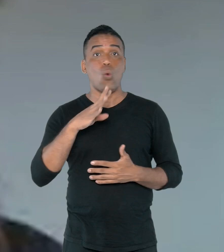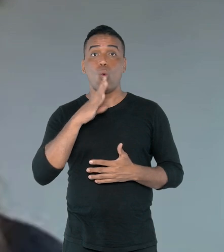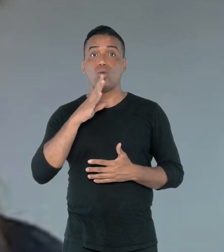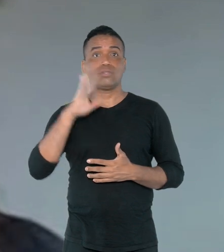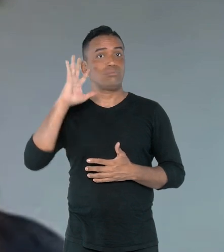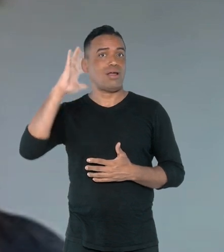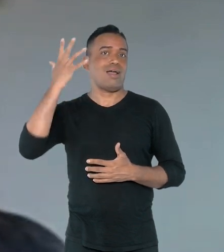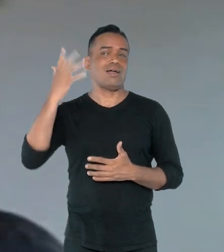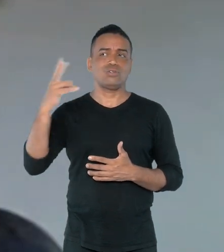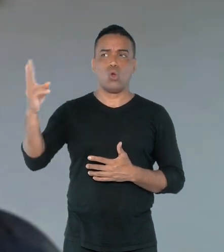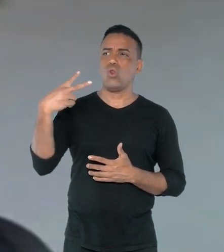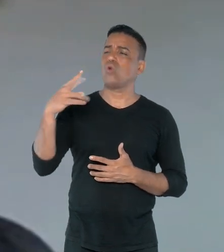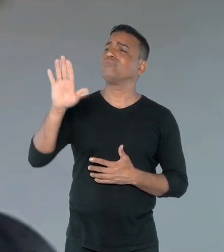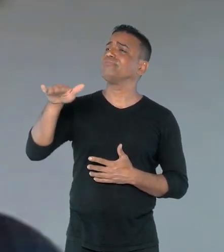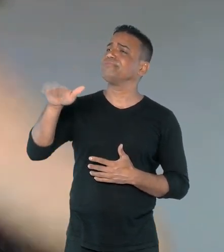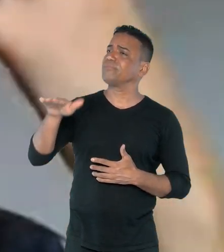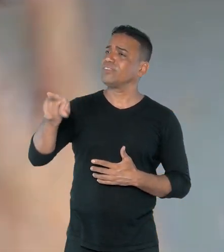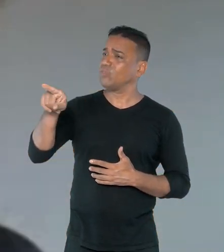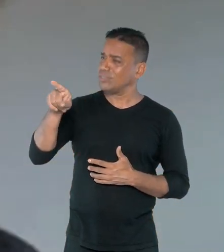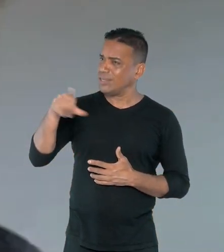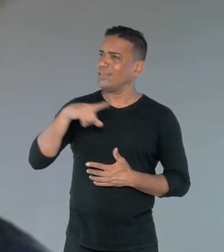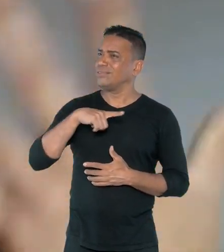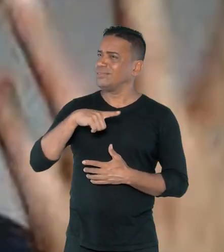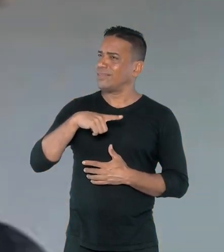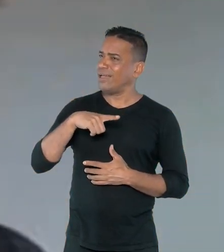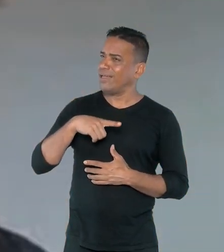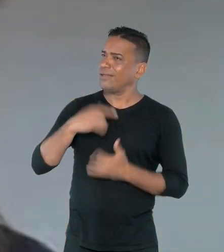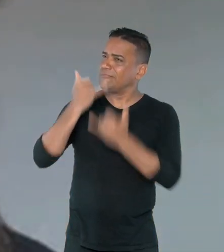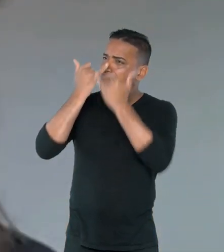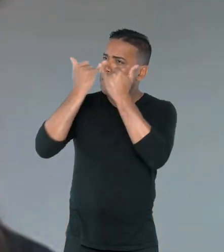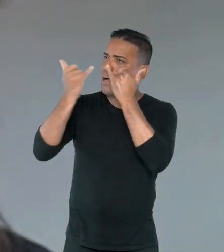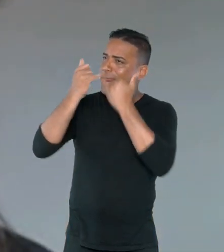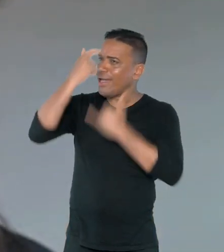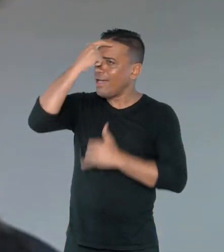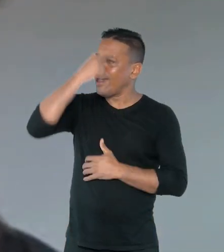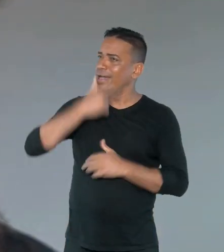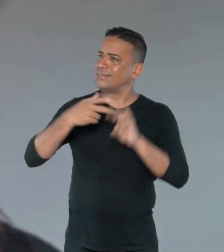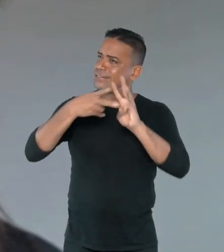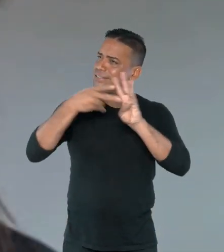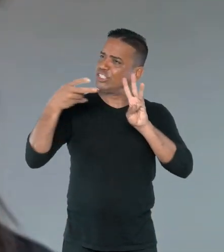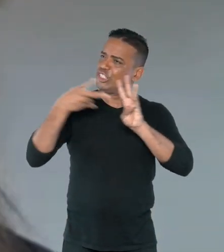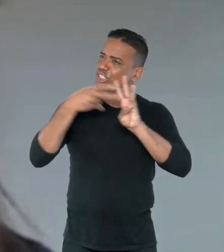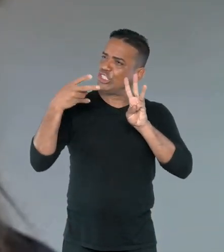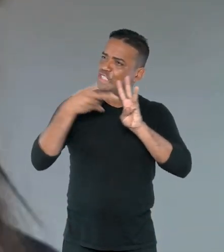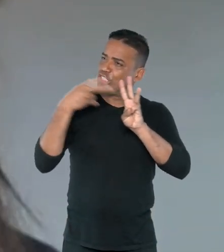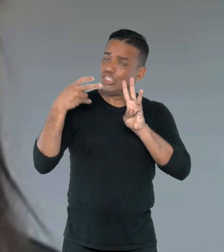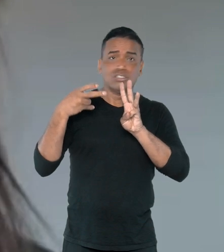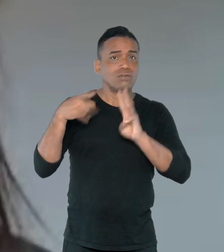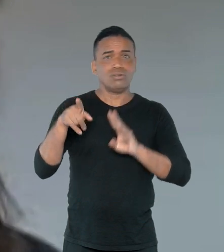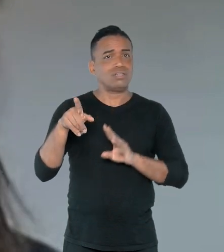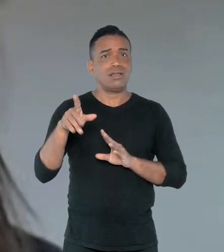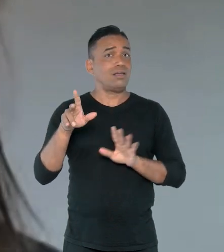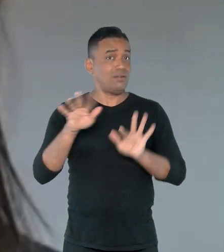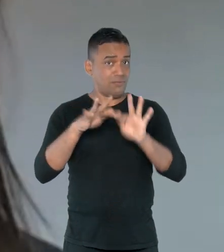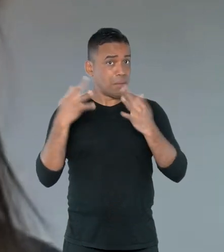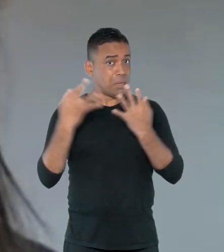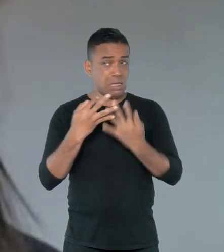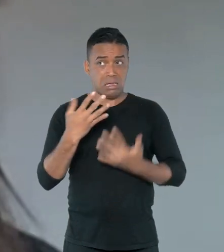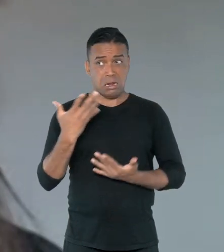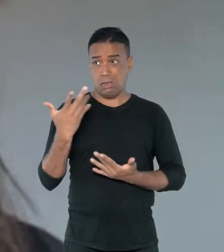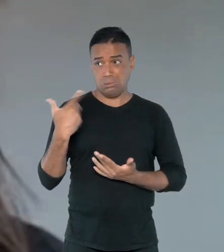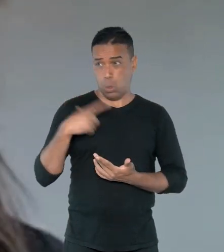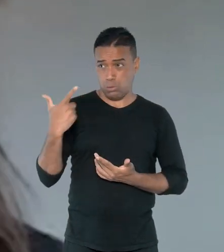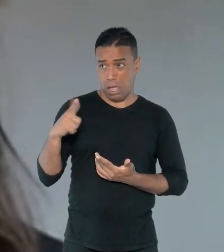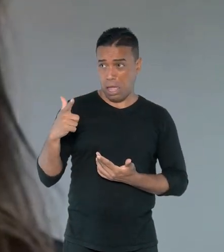ele olhou para mim e falou assim: aqui, você tem aparência indígena, você não tem indígena na sua família,